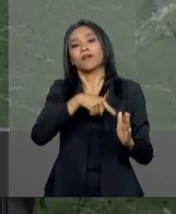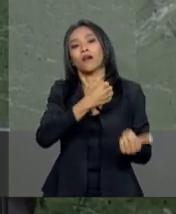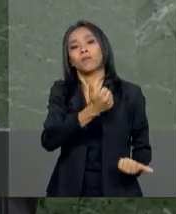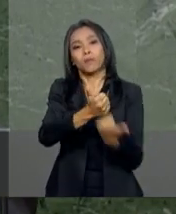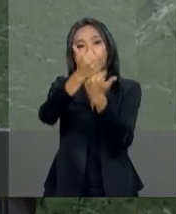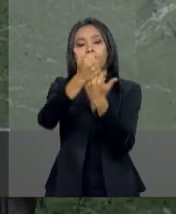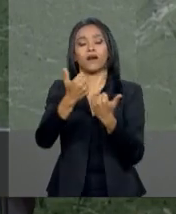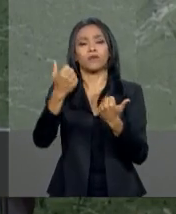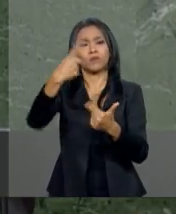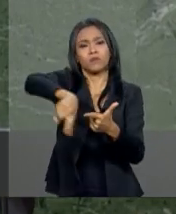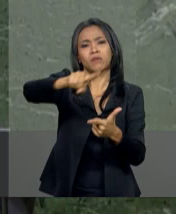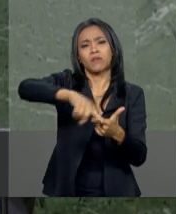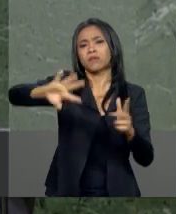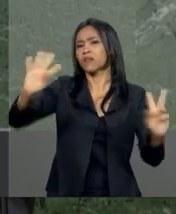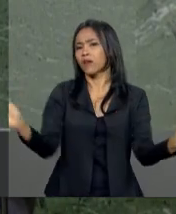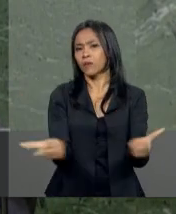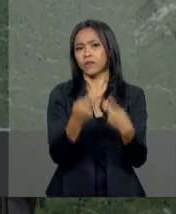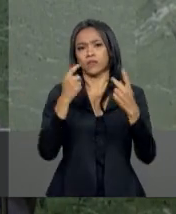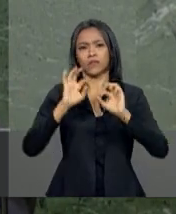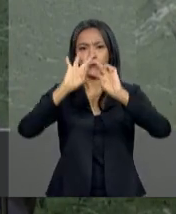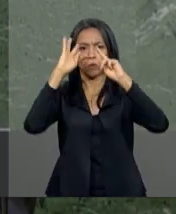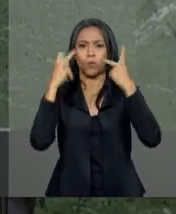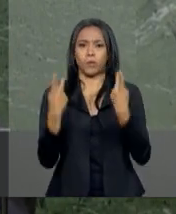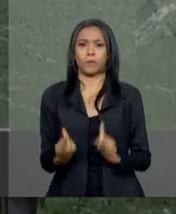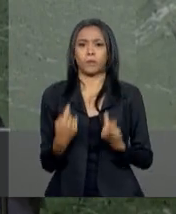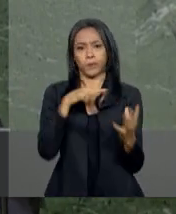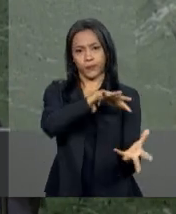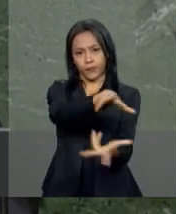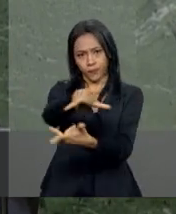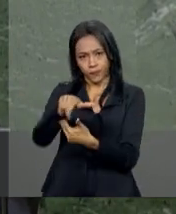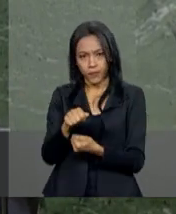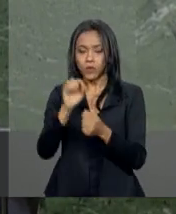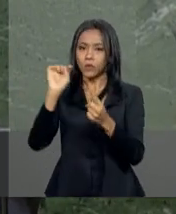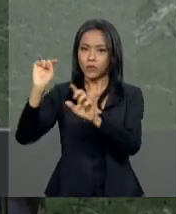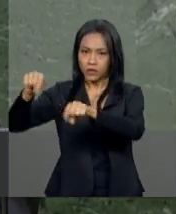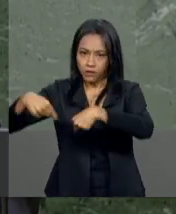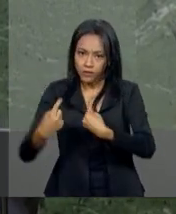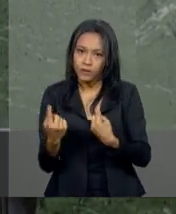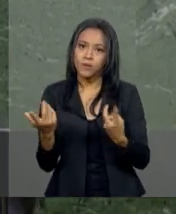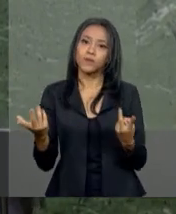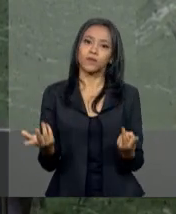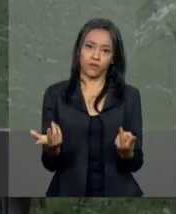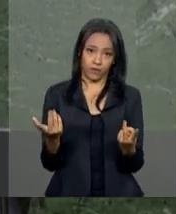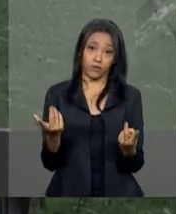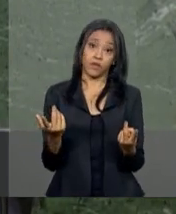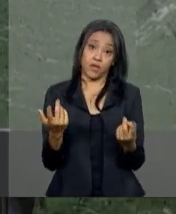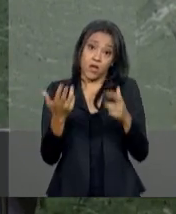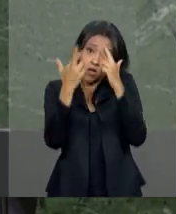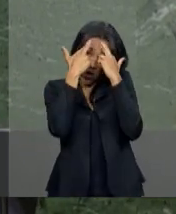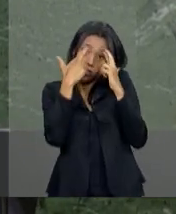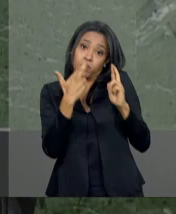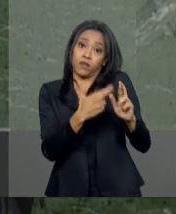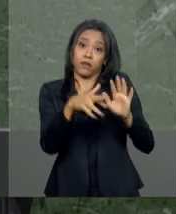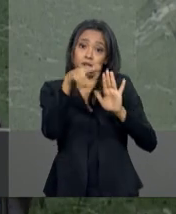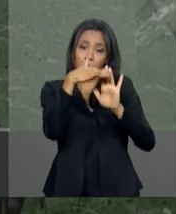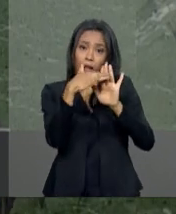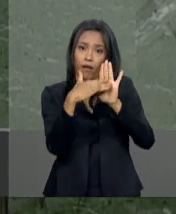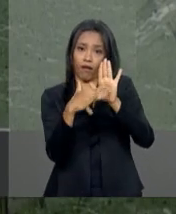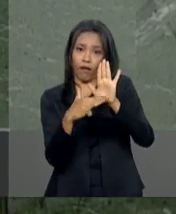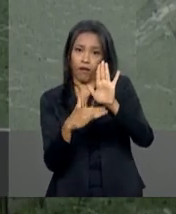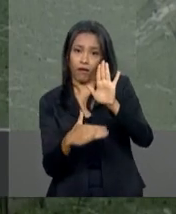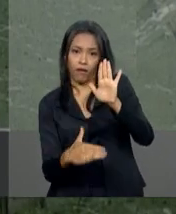da humanidade os desafios a integridade da ordem internacional são muitos